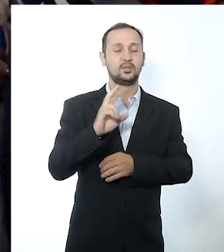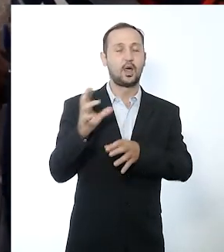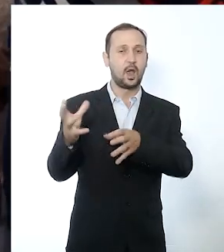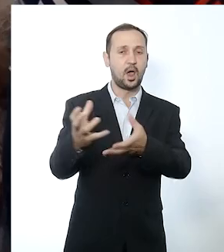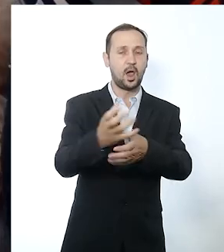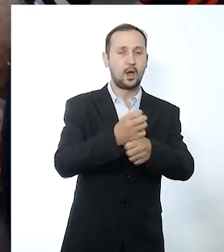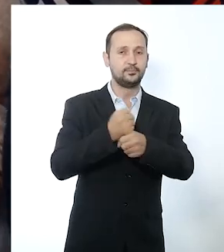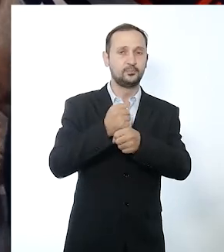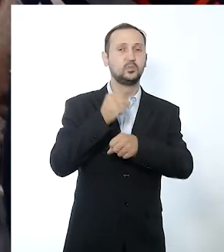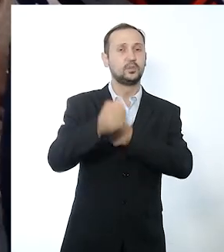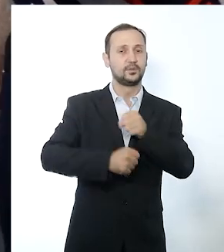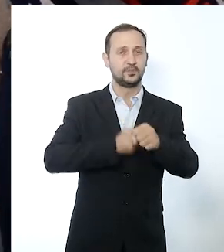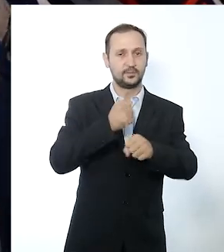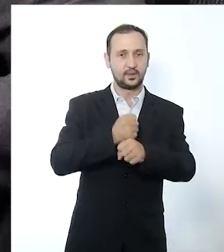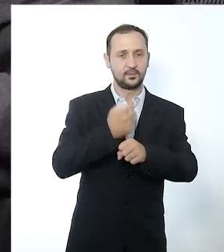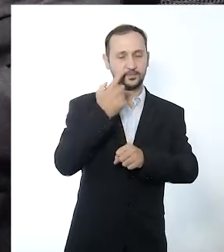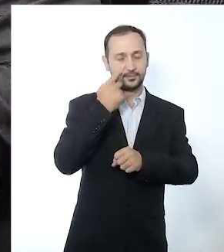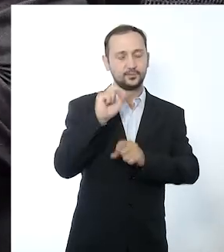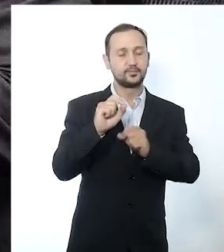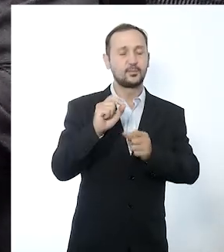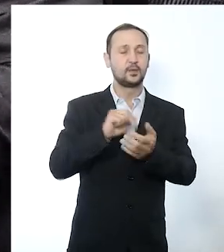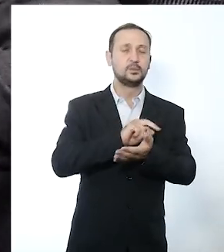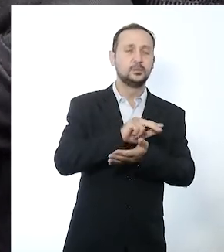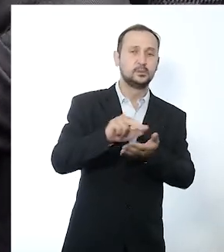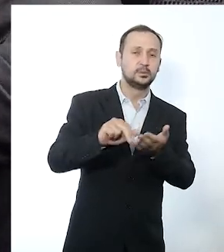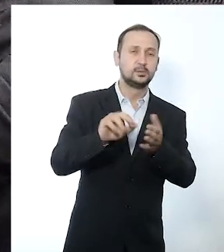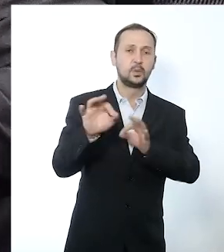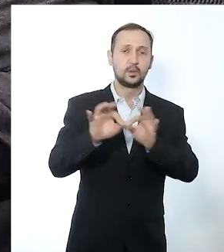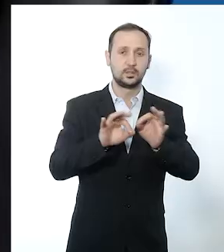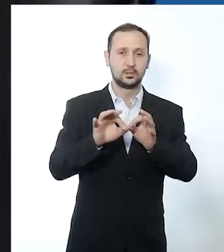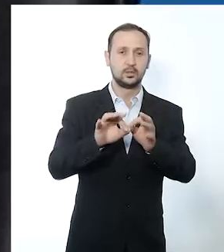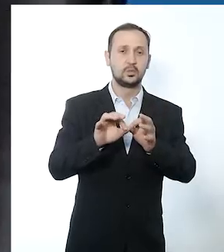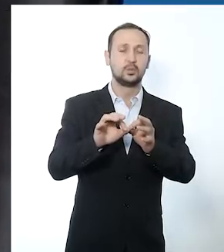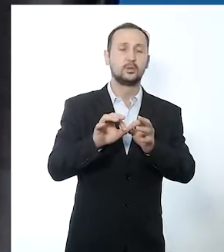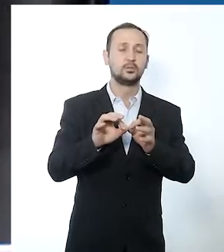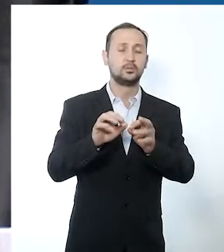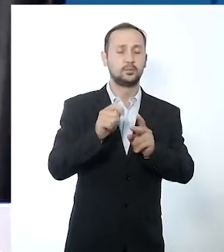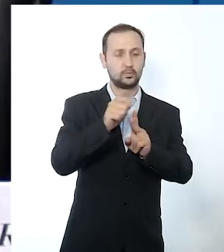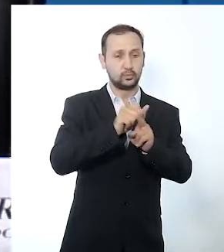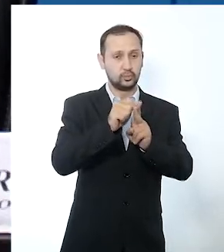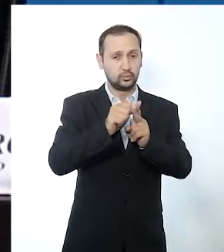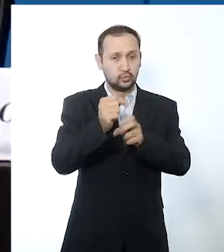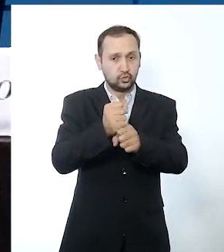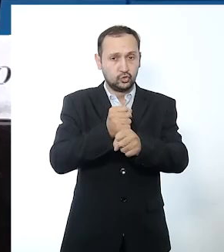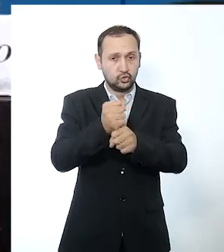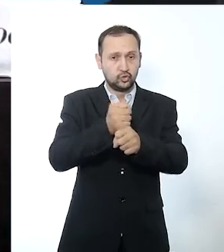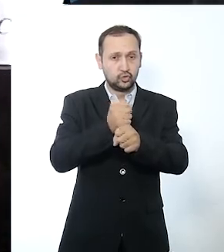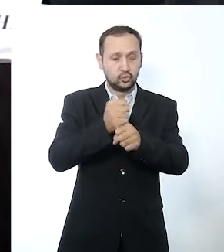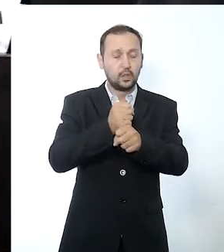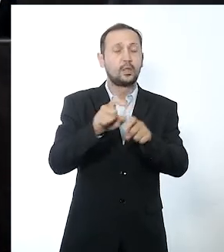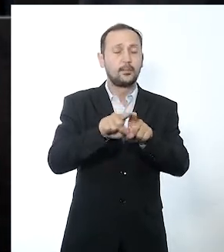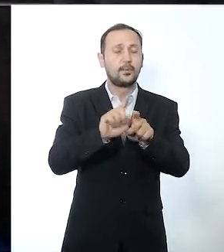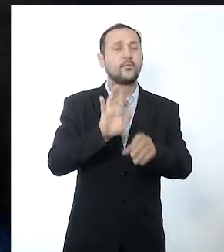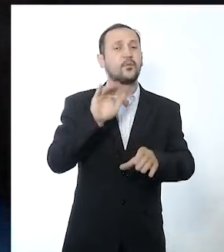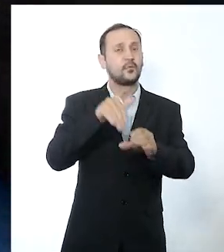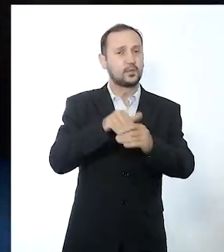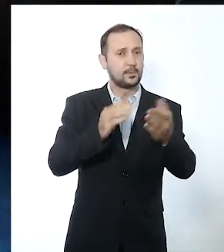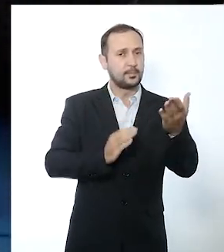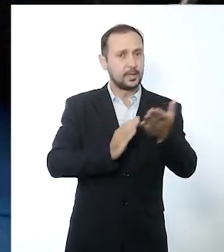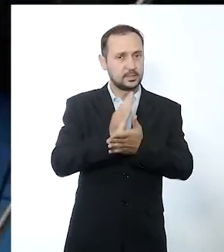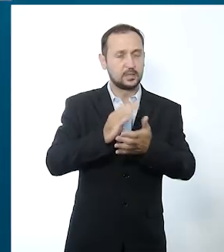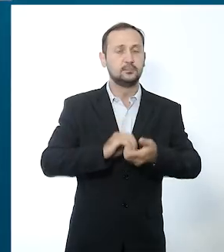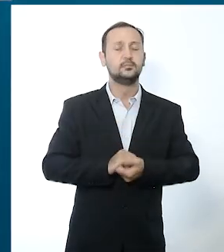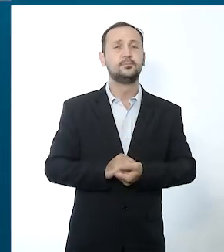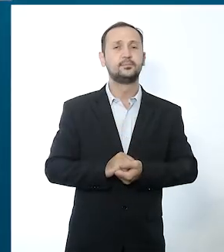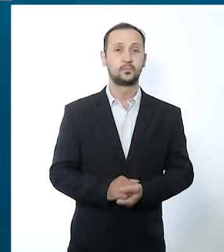receitas no próximo ano. O plano plurianual, que estabelece áreas prioritárias, também foi votado e